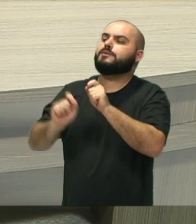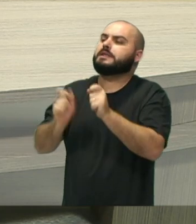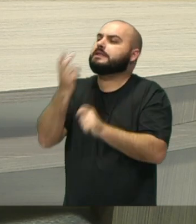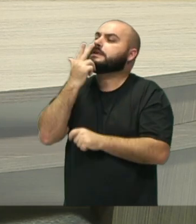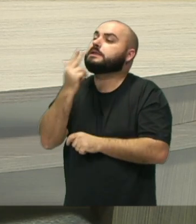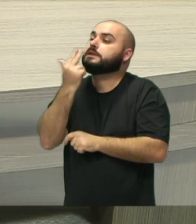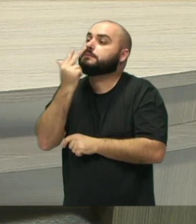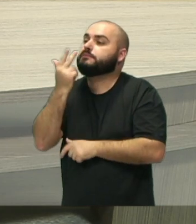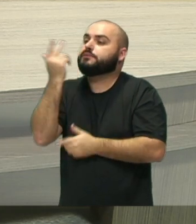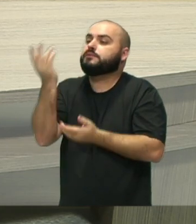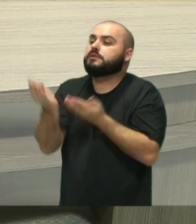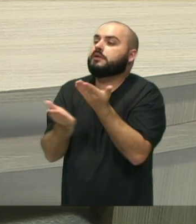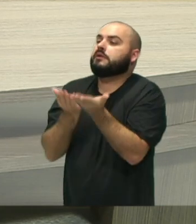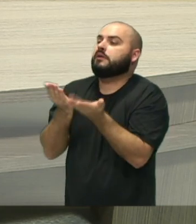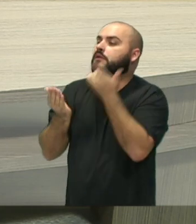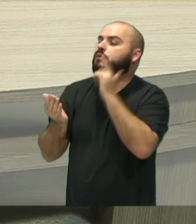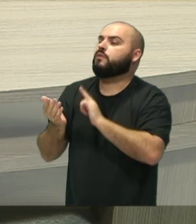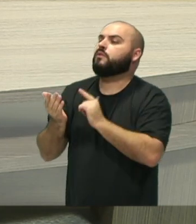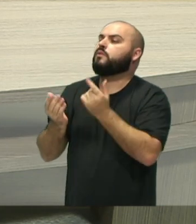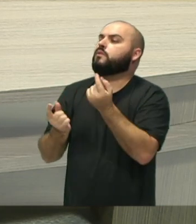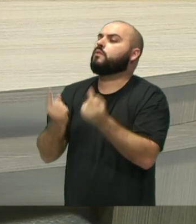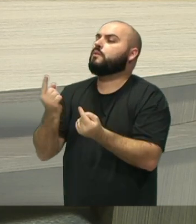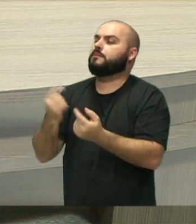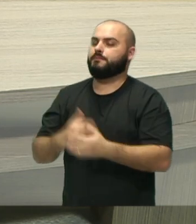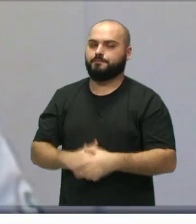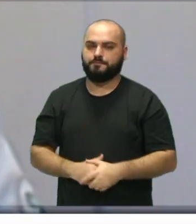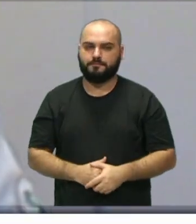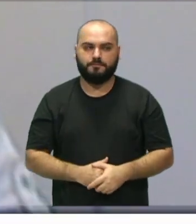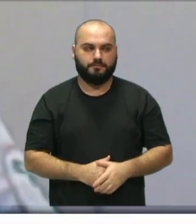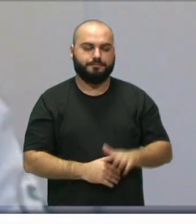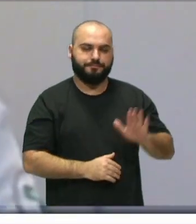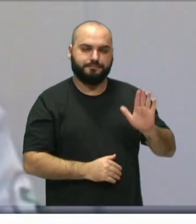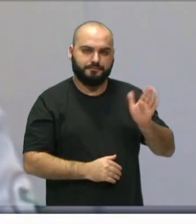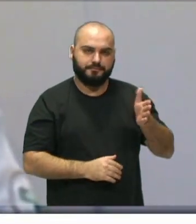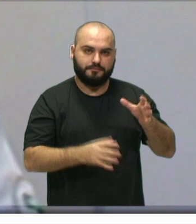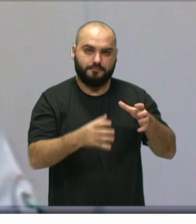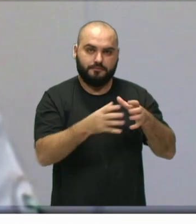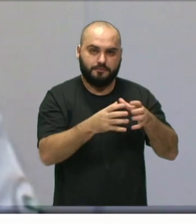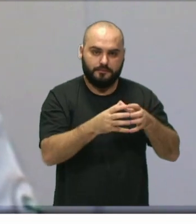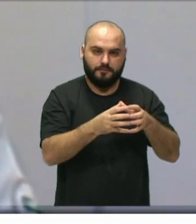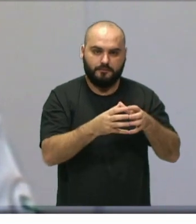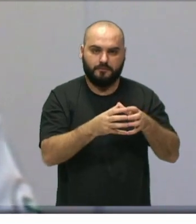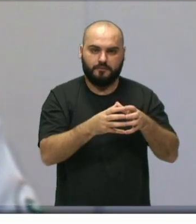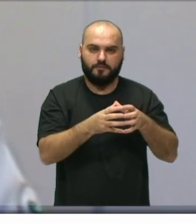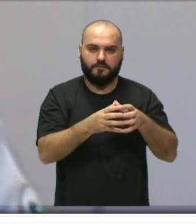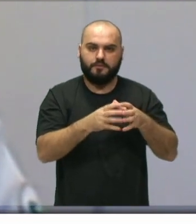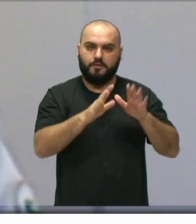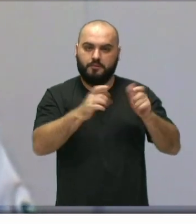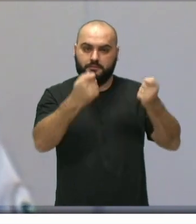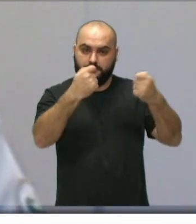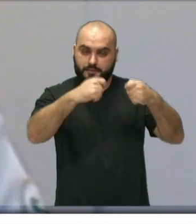de tratamento é possível? Essa equipe interdisciplinar, eu acho que também eu preciso dizer o seguinte,